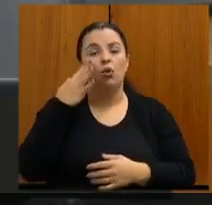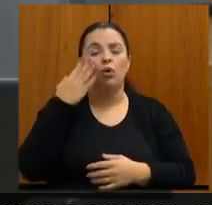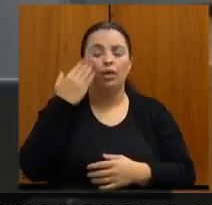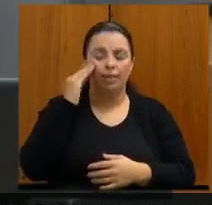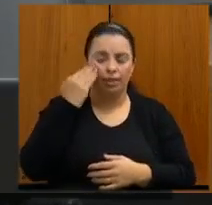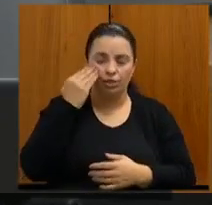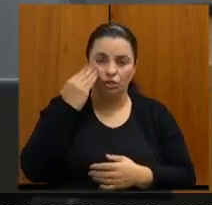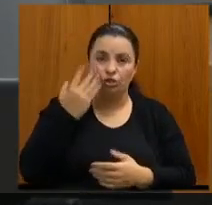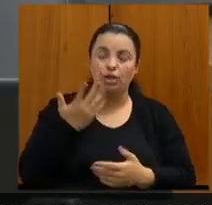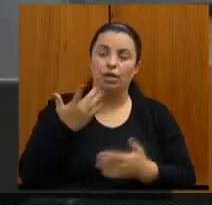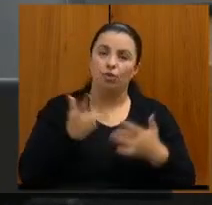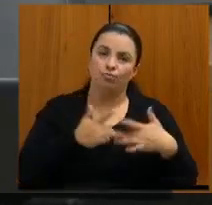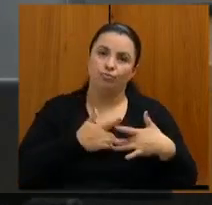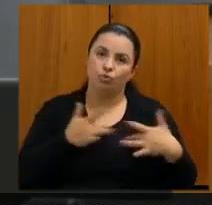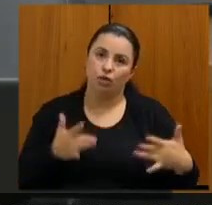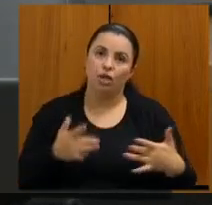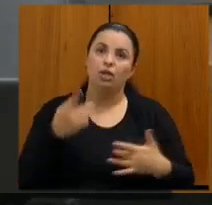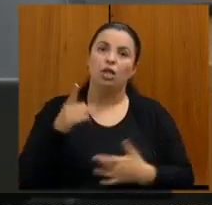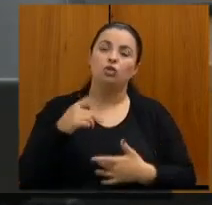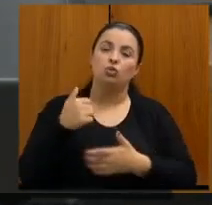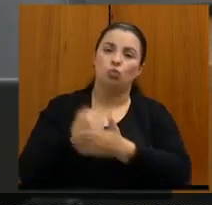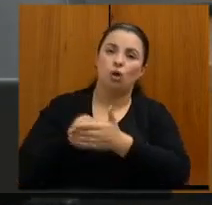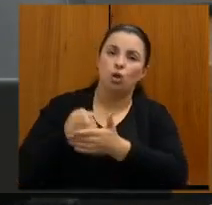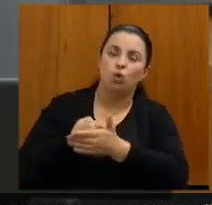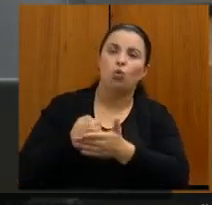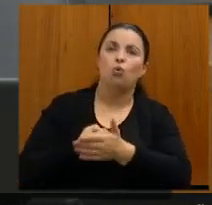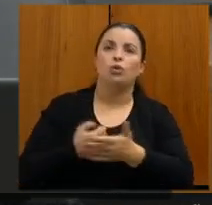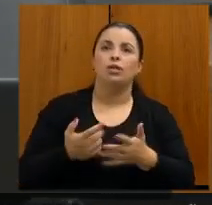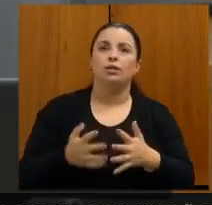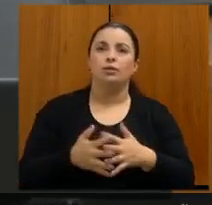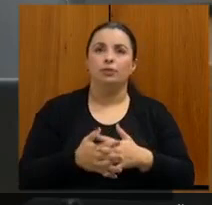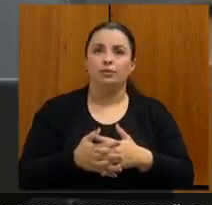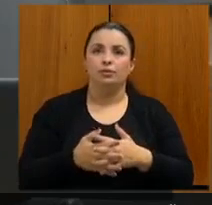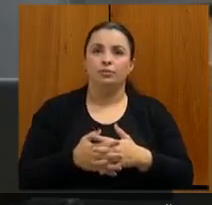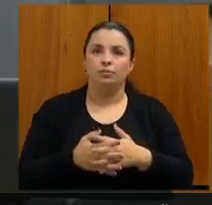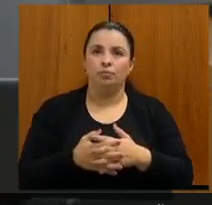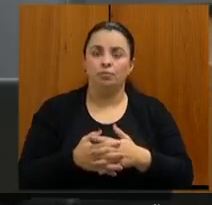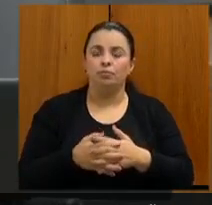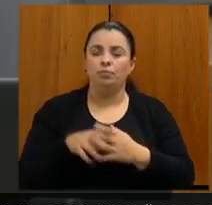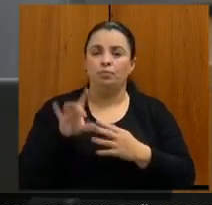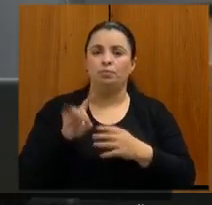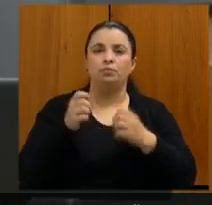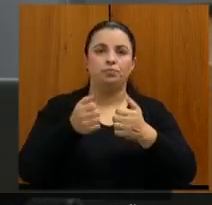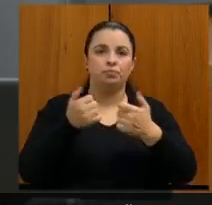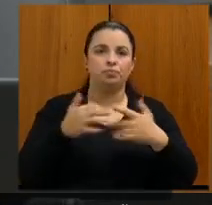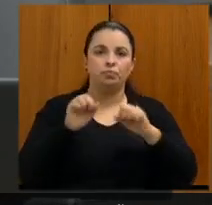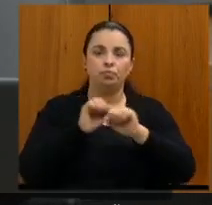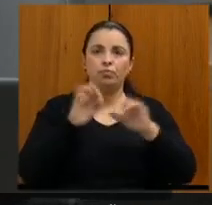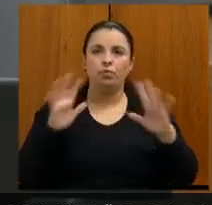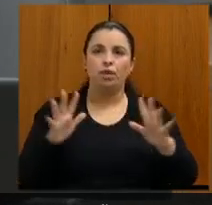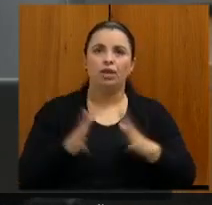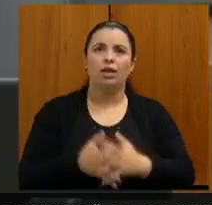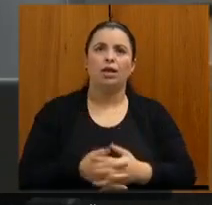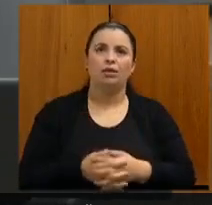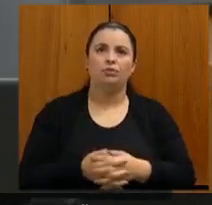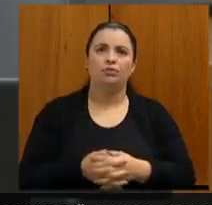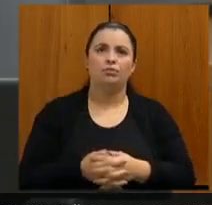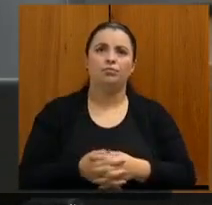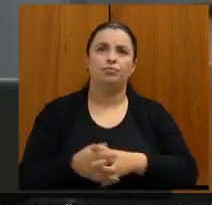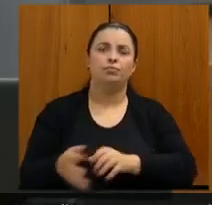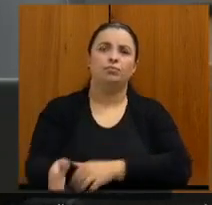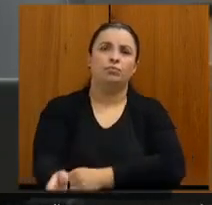sentido da sua luta e de manta né mas era só para esclarecer a situação aquele trouxe